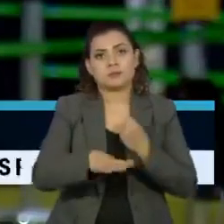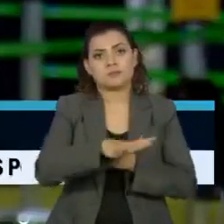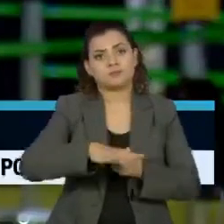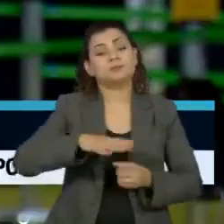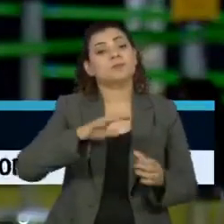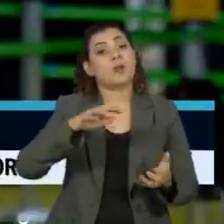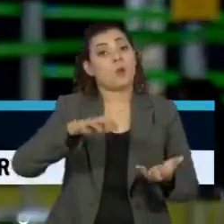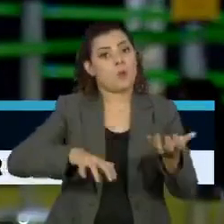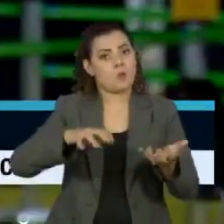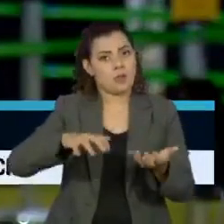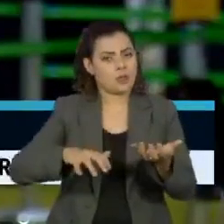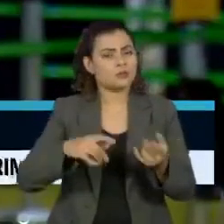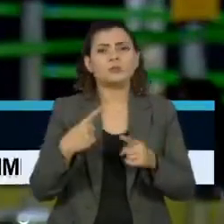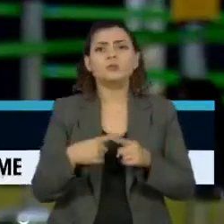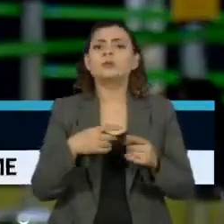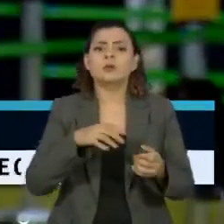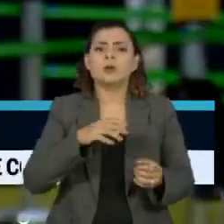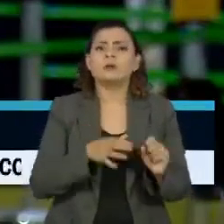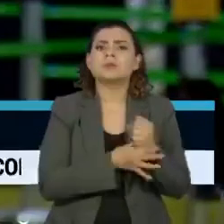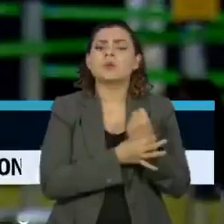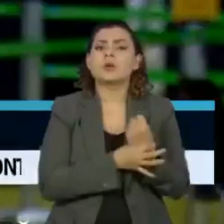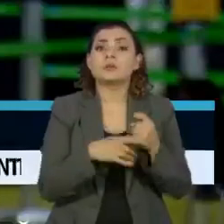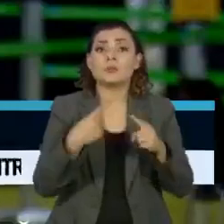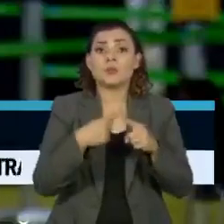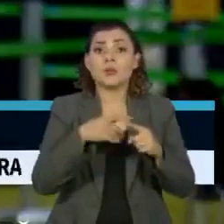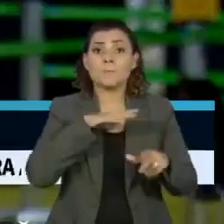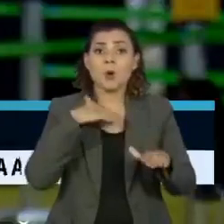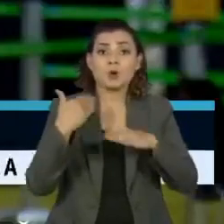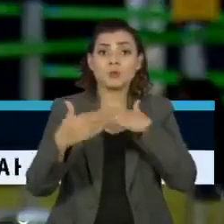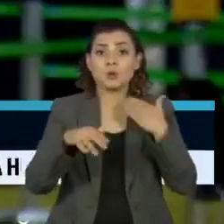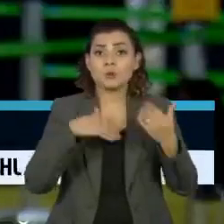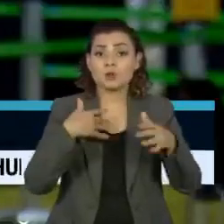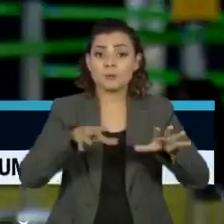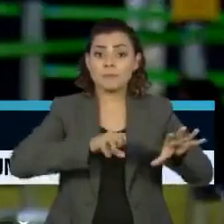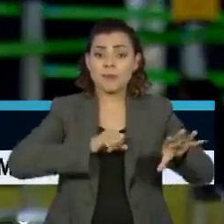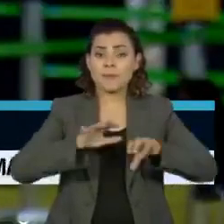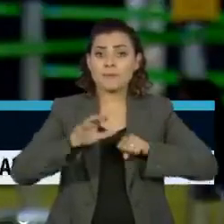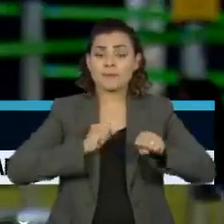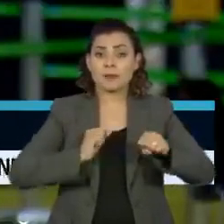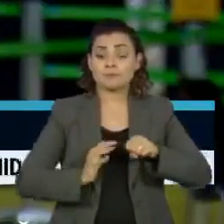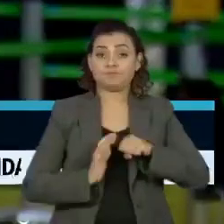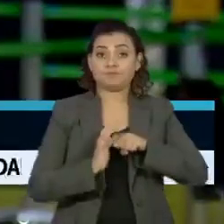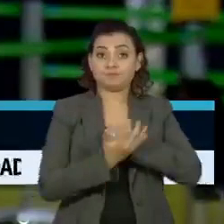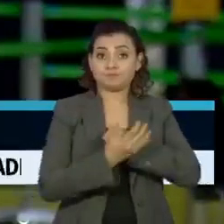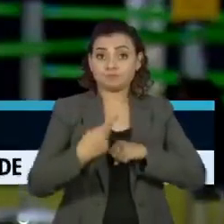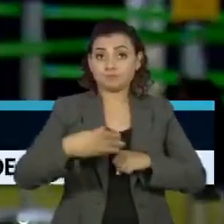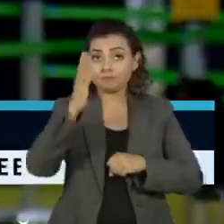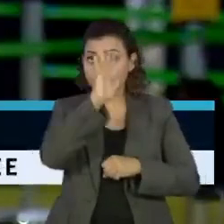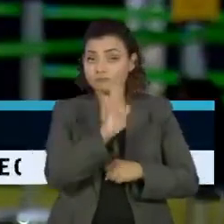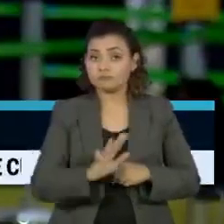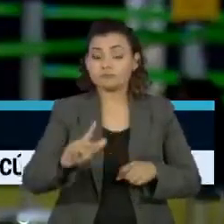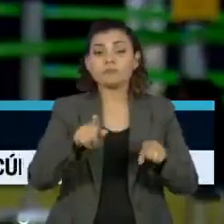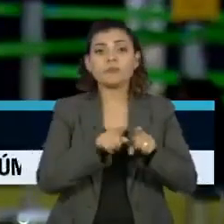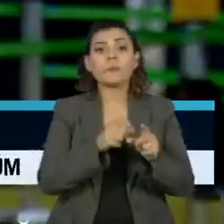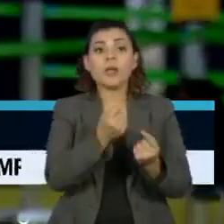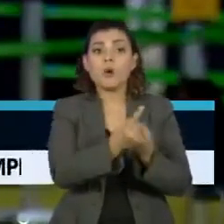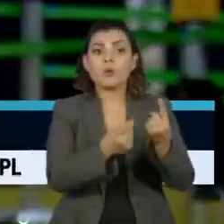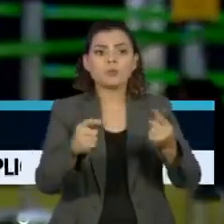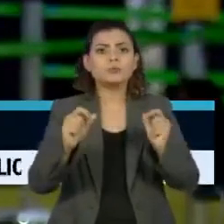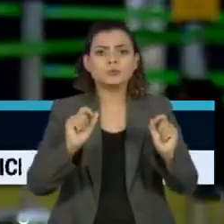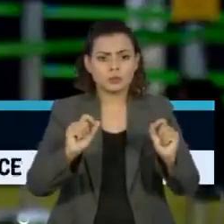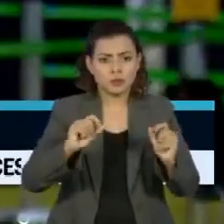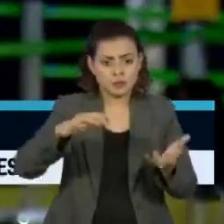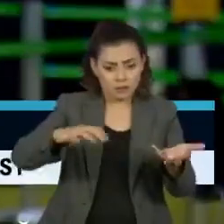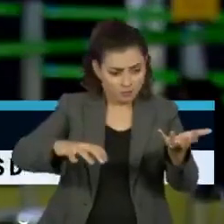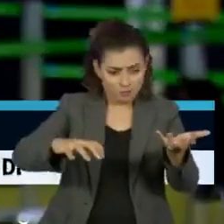Congresso Nacional. É que, apesar dos altos índices de mortes e de novos infectados pelo novo coronavírus no Brasil, muitos avaliam que as duas